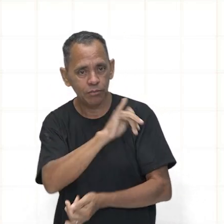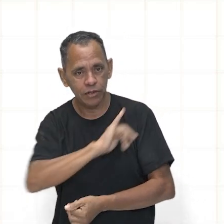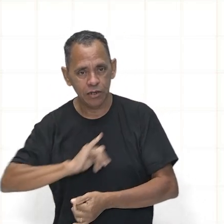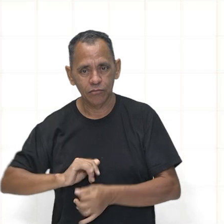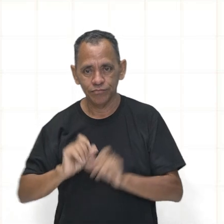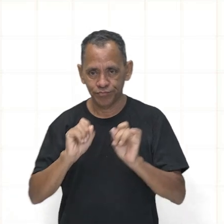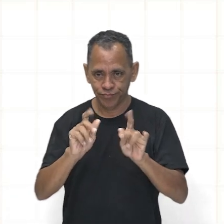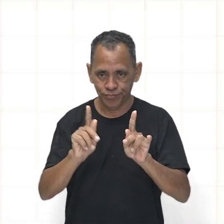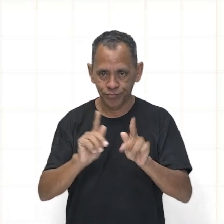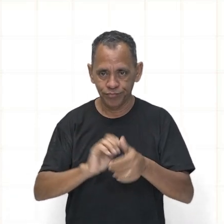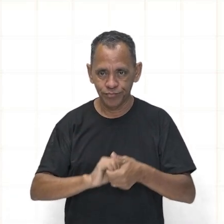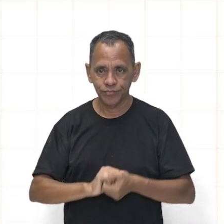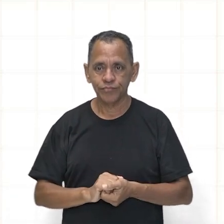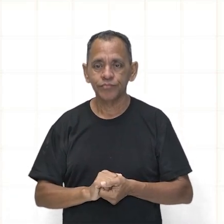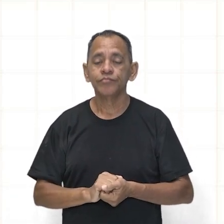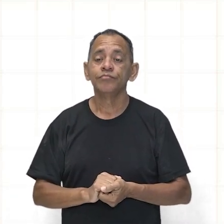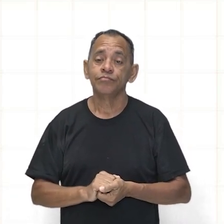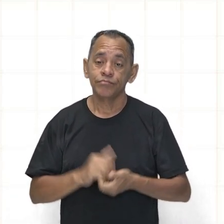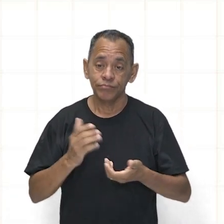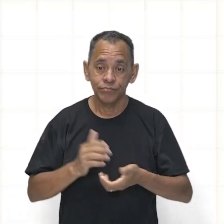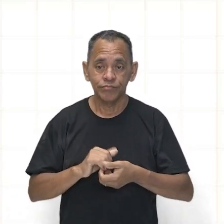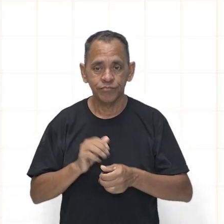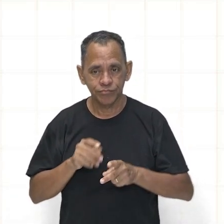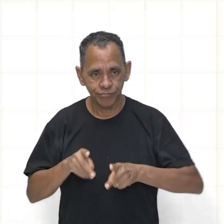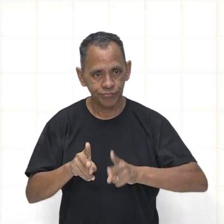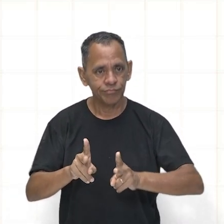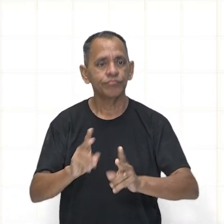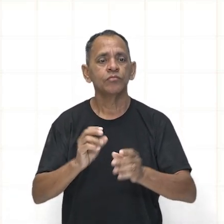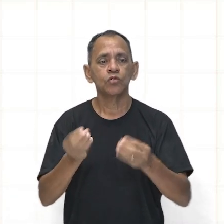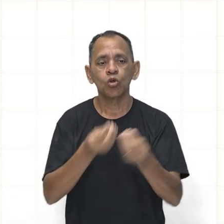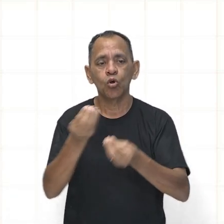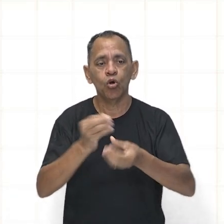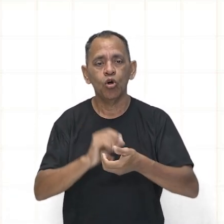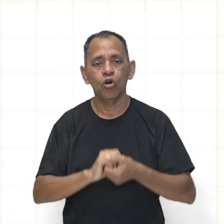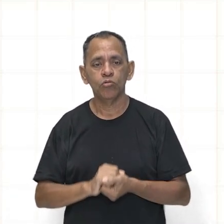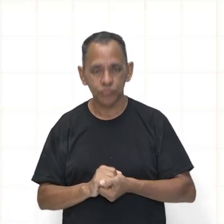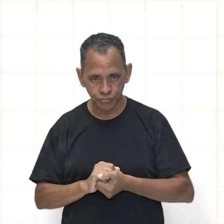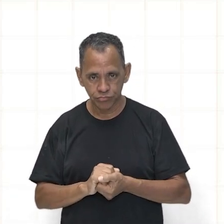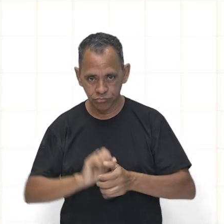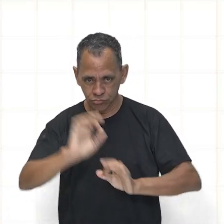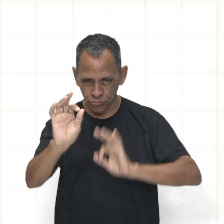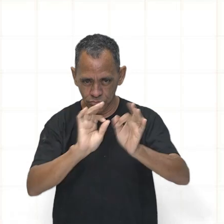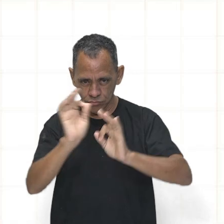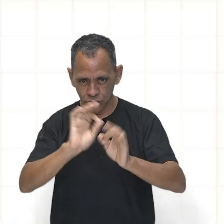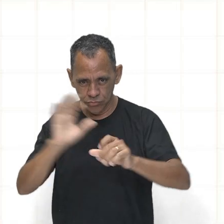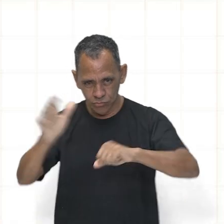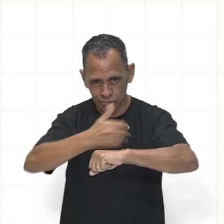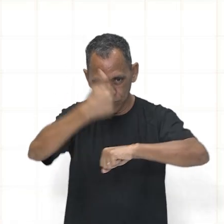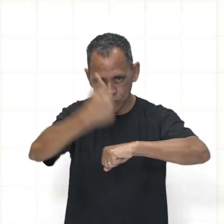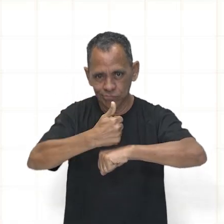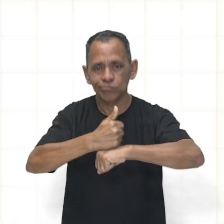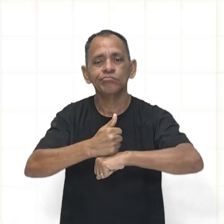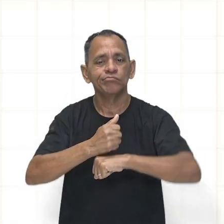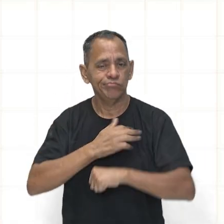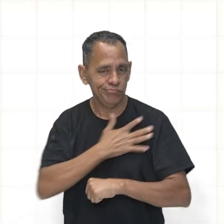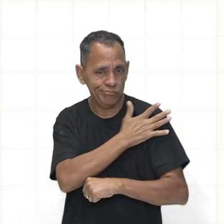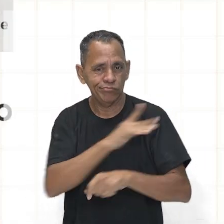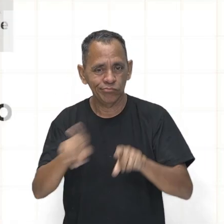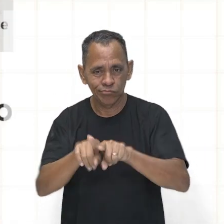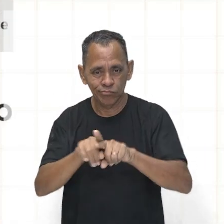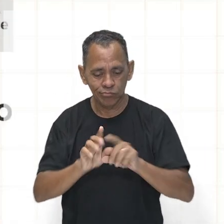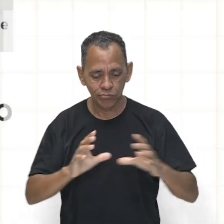a família imperial, ok? Continuando, a instalação do golpe militar.